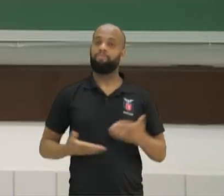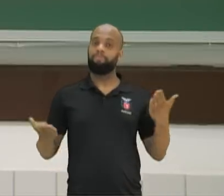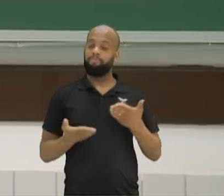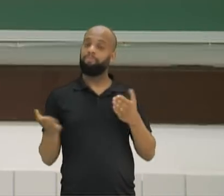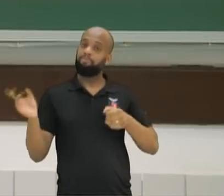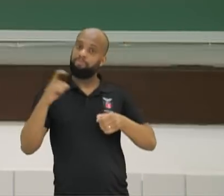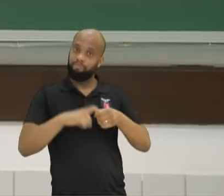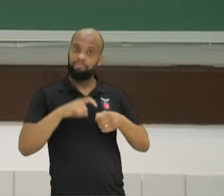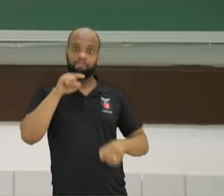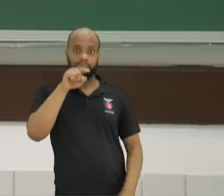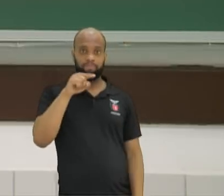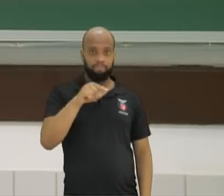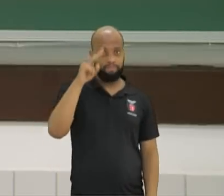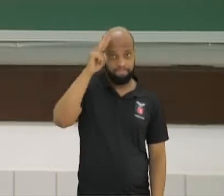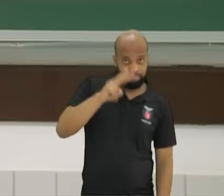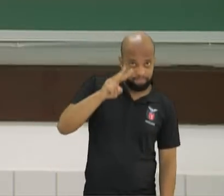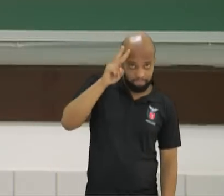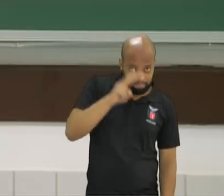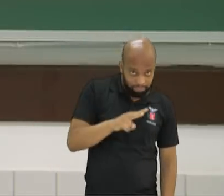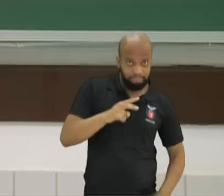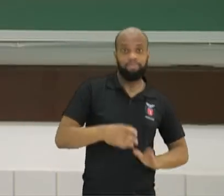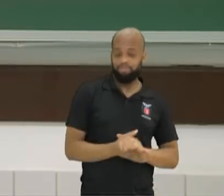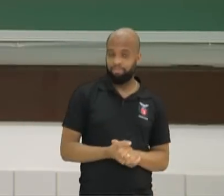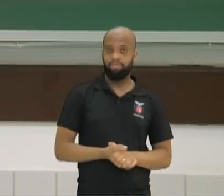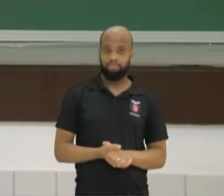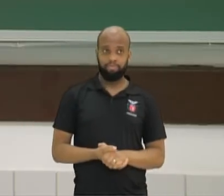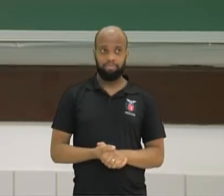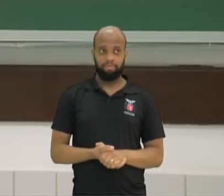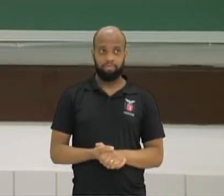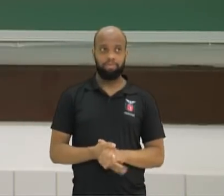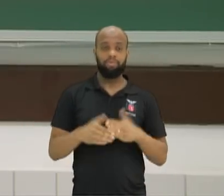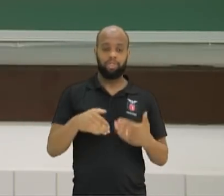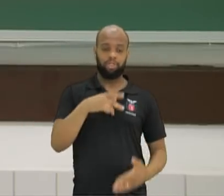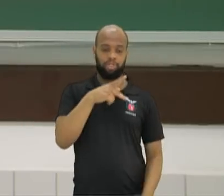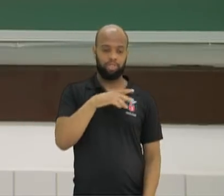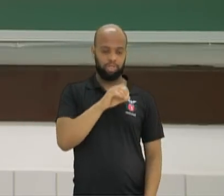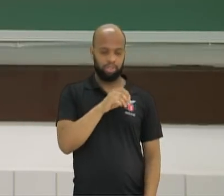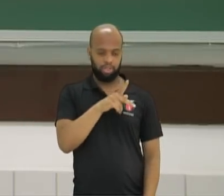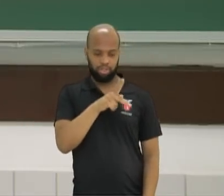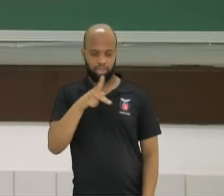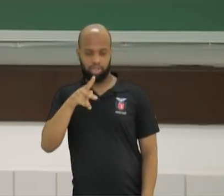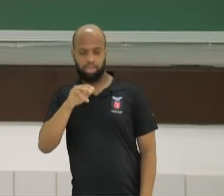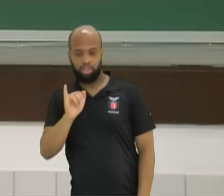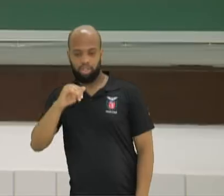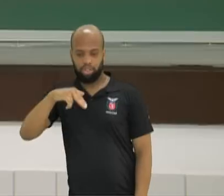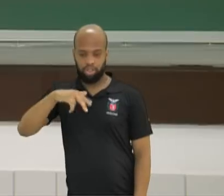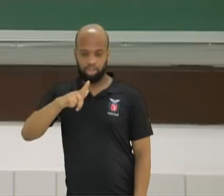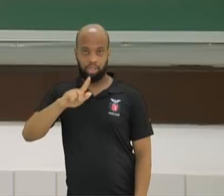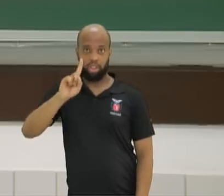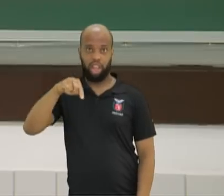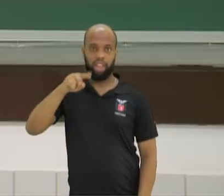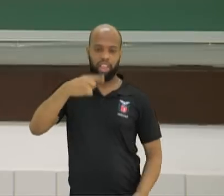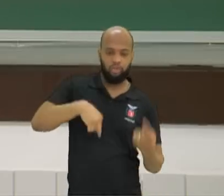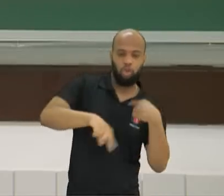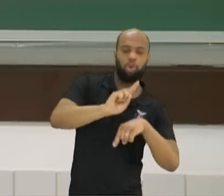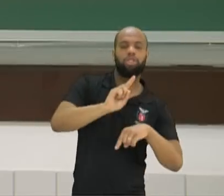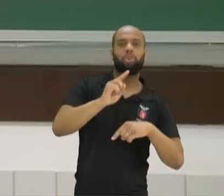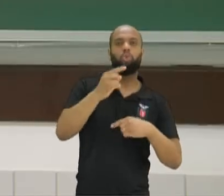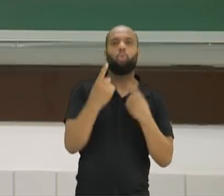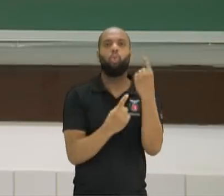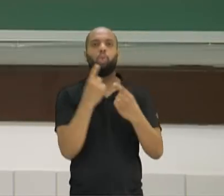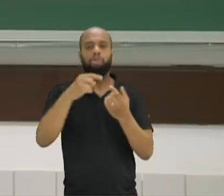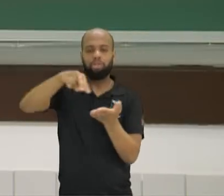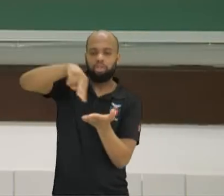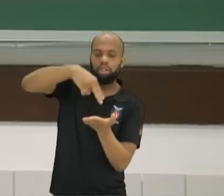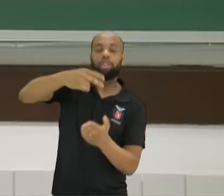Voltamos. Você lembrou? O popping é a evolução de qual dança? Você lembra quando a gente